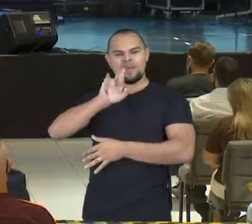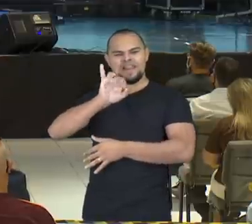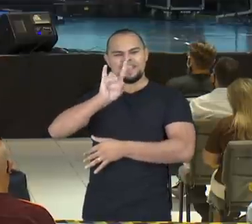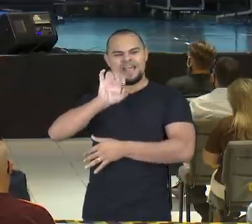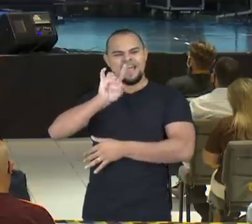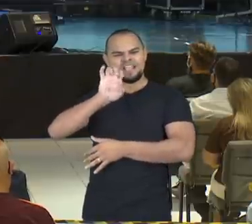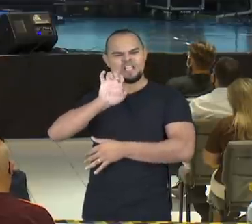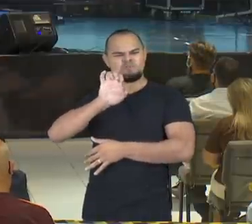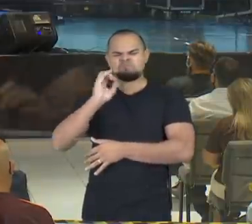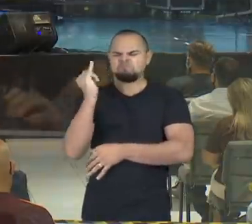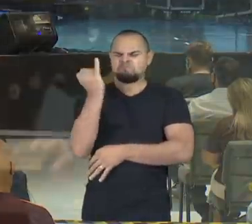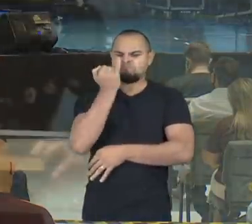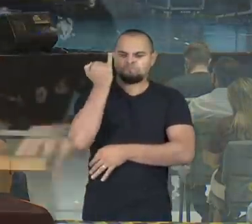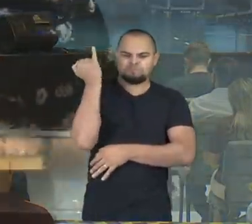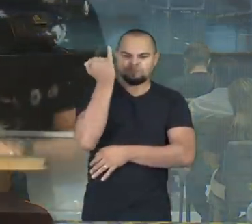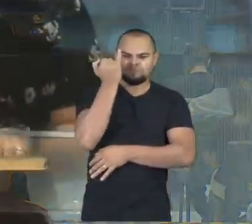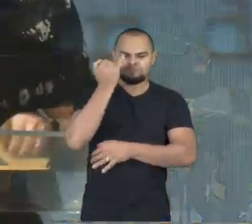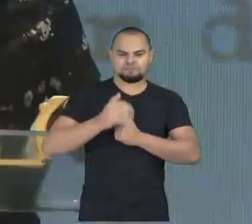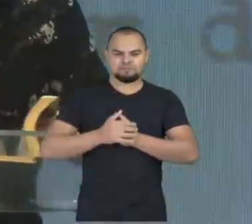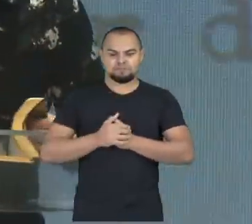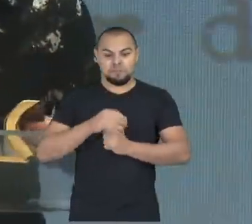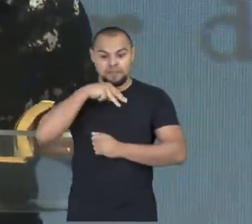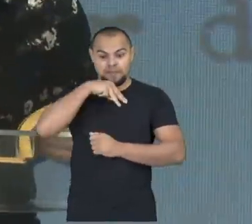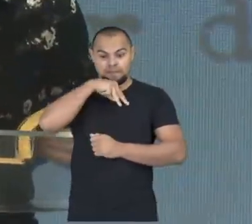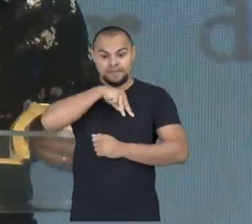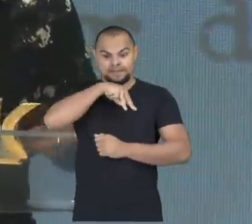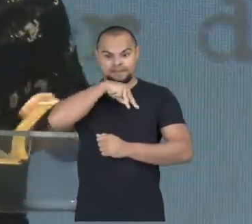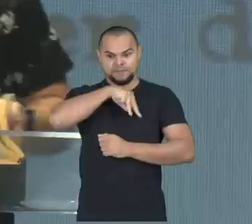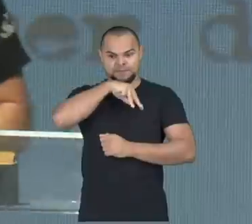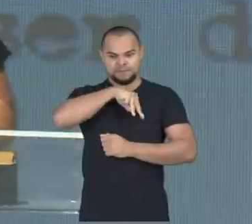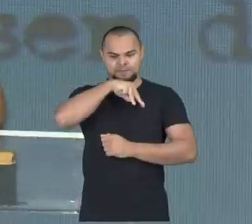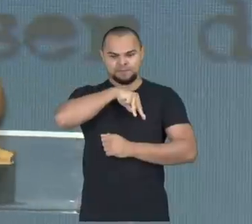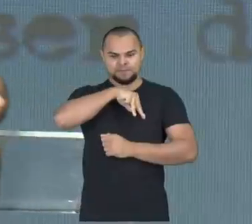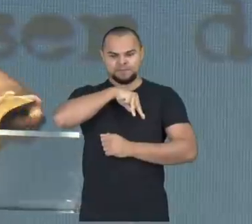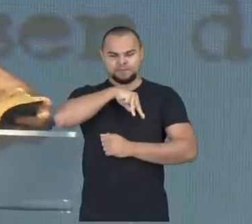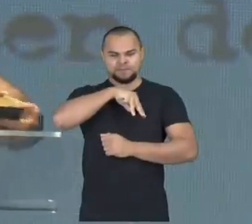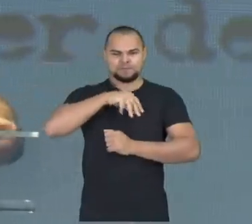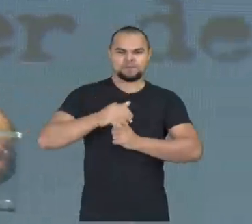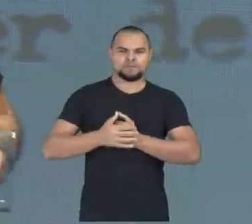fundamental. Evangelho segundo Mateus.